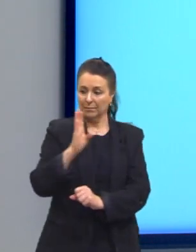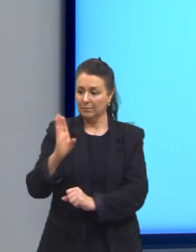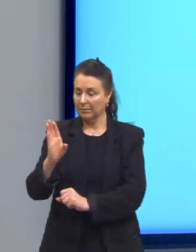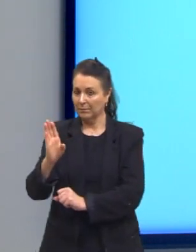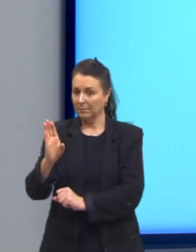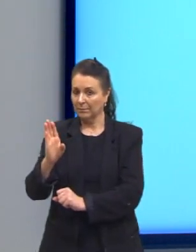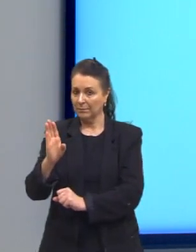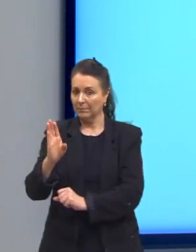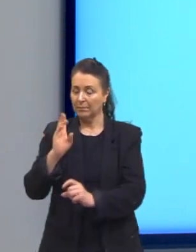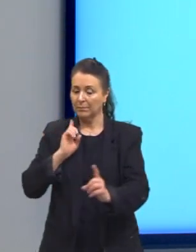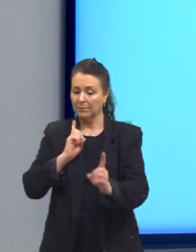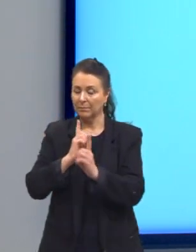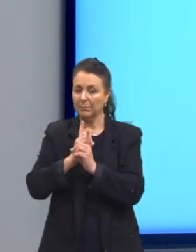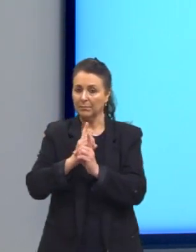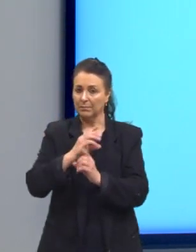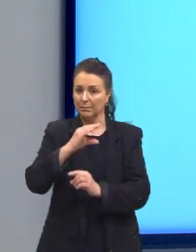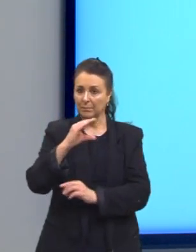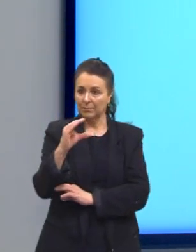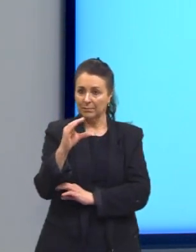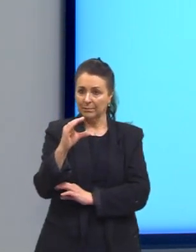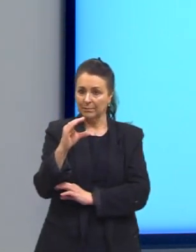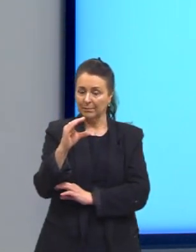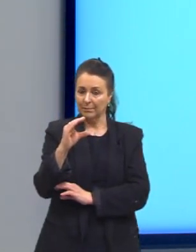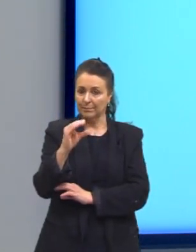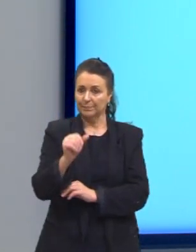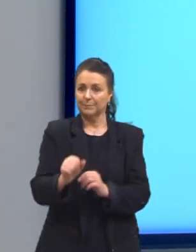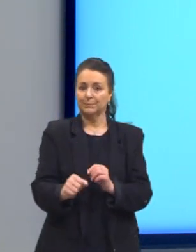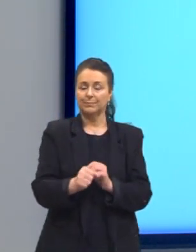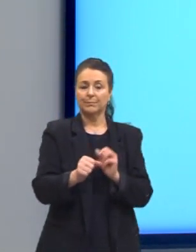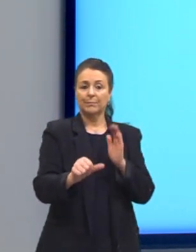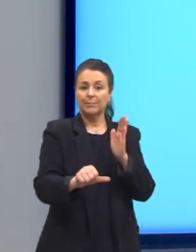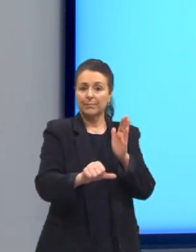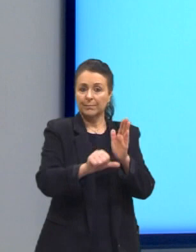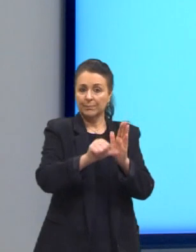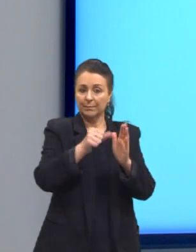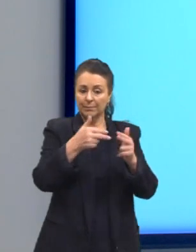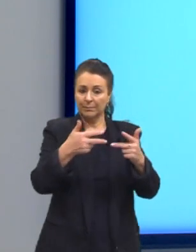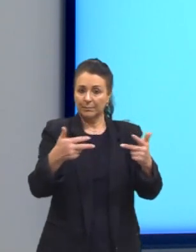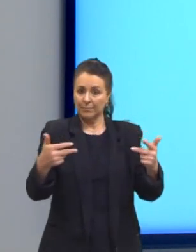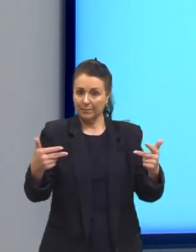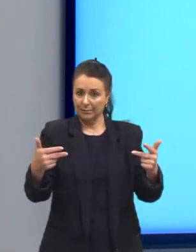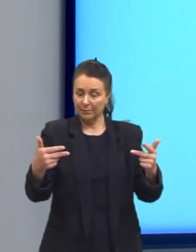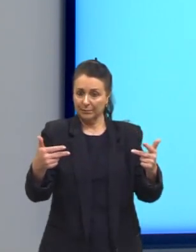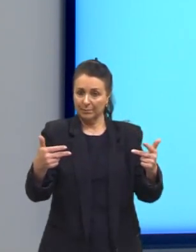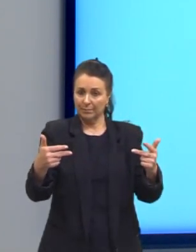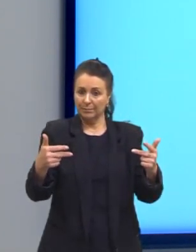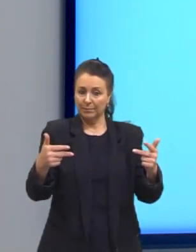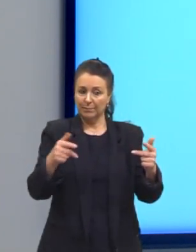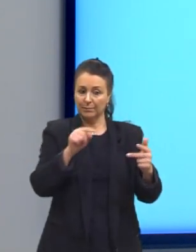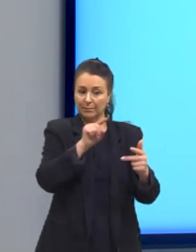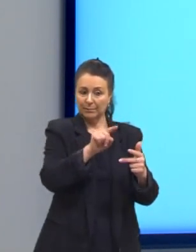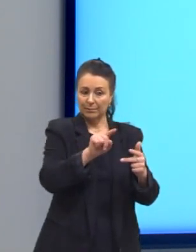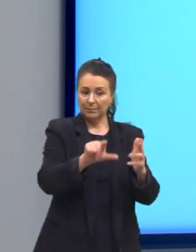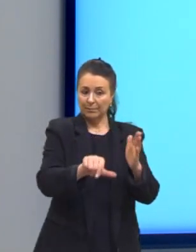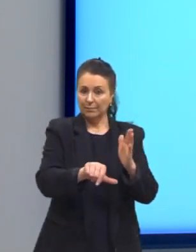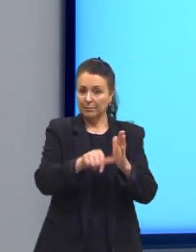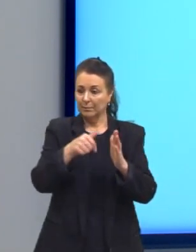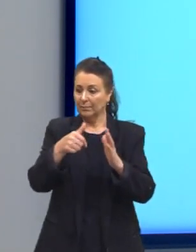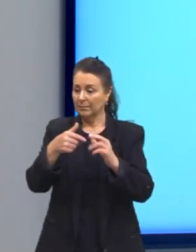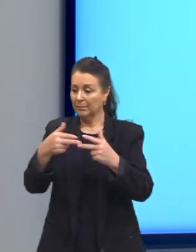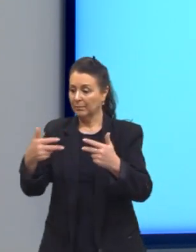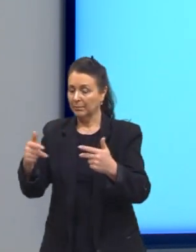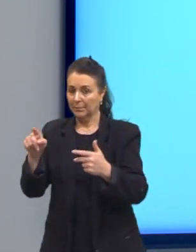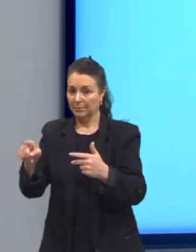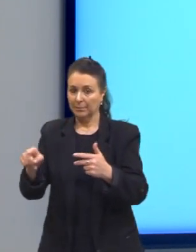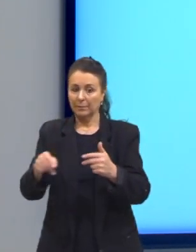ordem exata que eles aparecem então primeiro elemento com primeiro elemento segundo com segundo